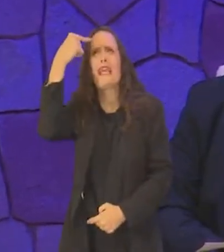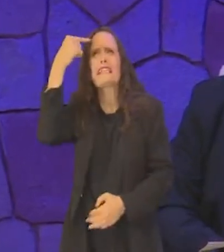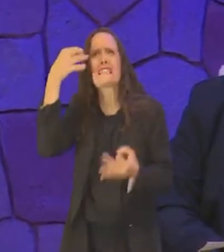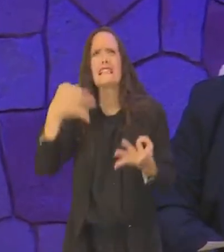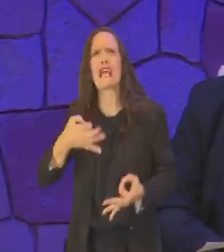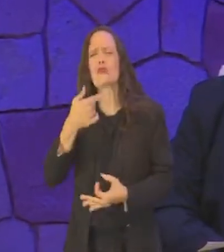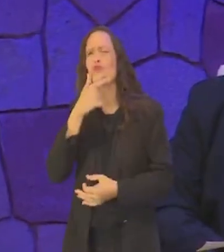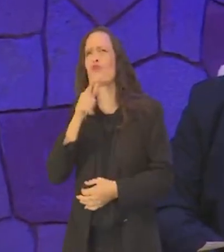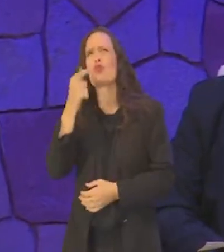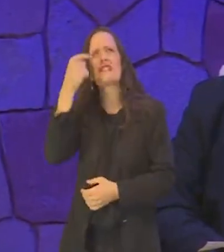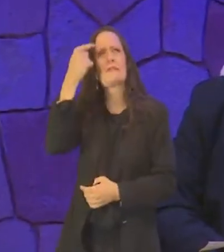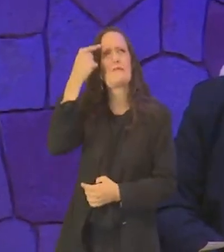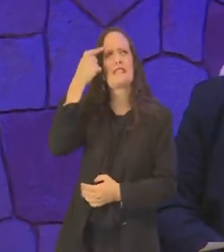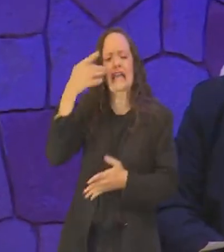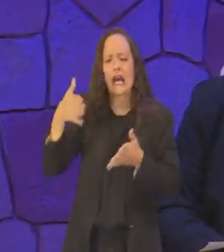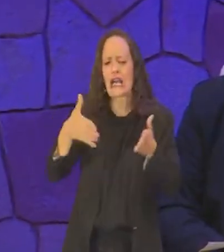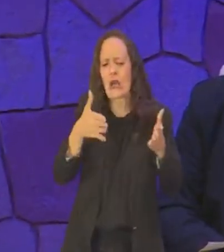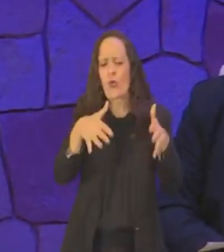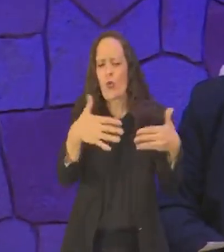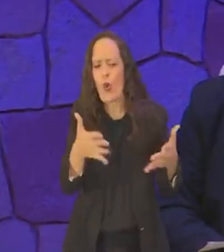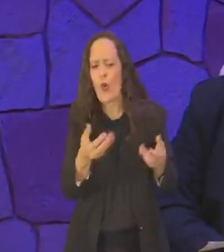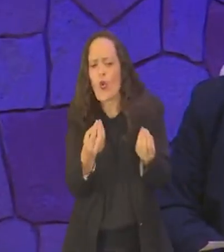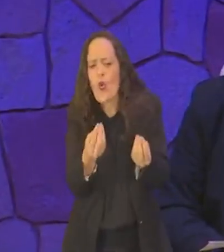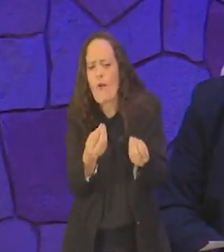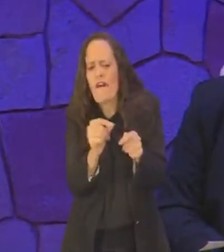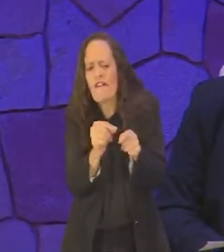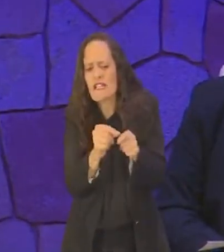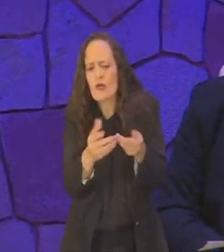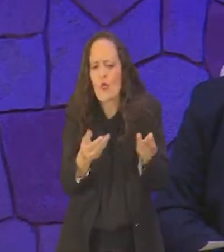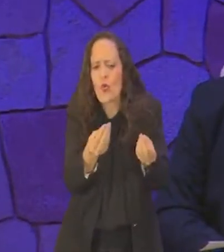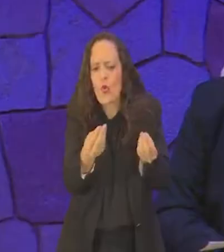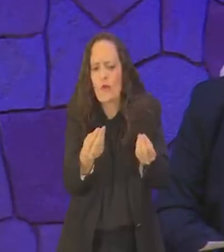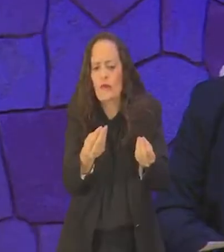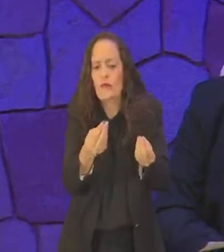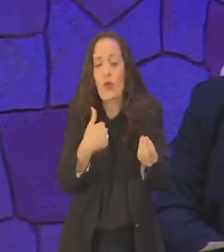refletir sobre os caminhos do Senhor.